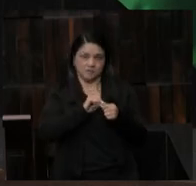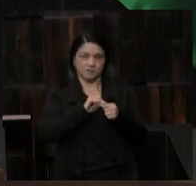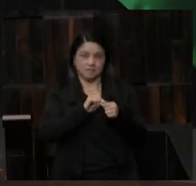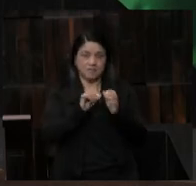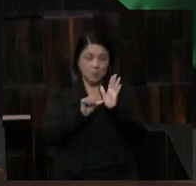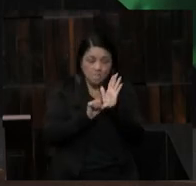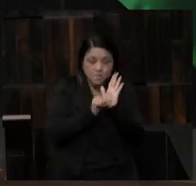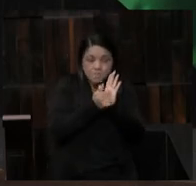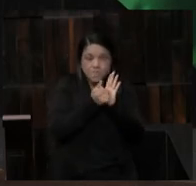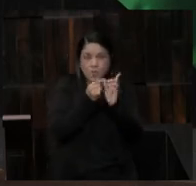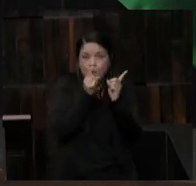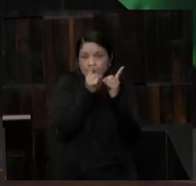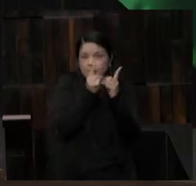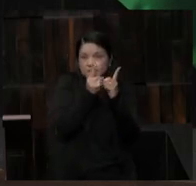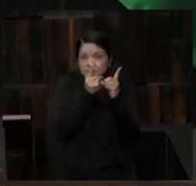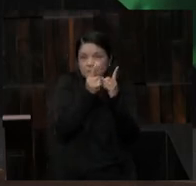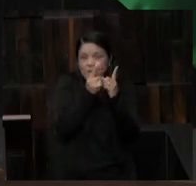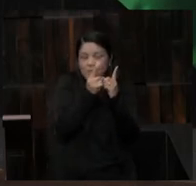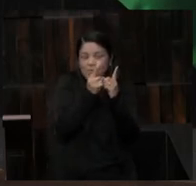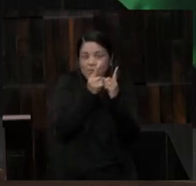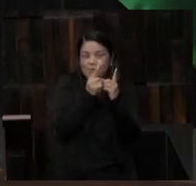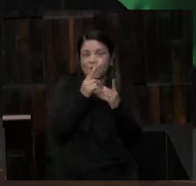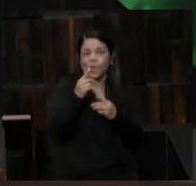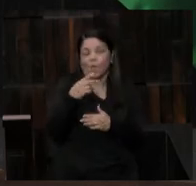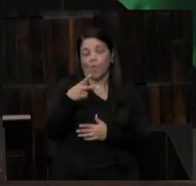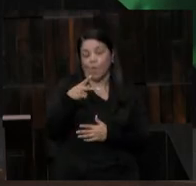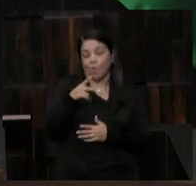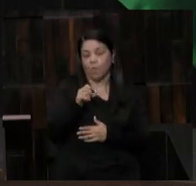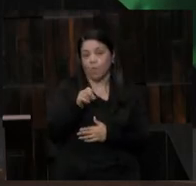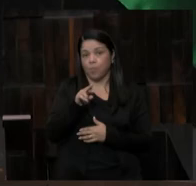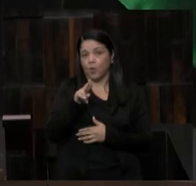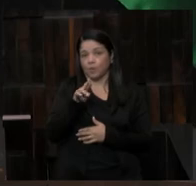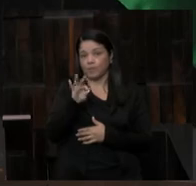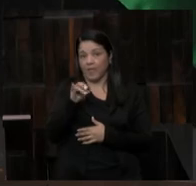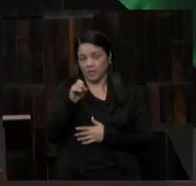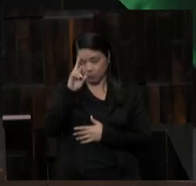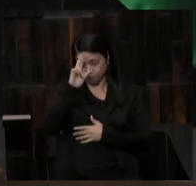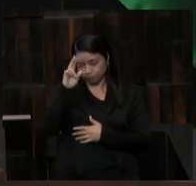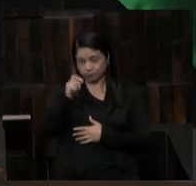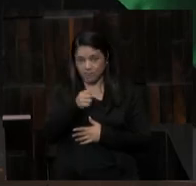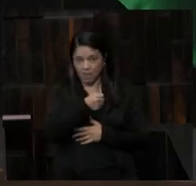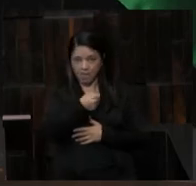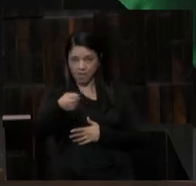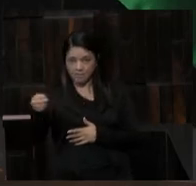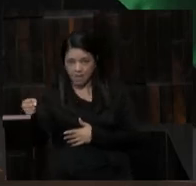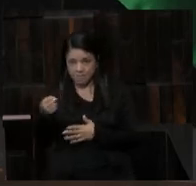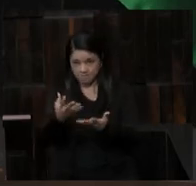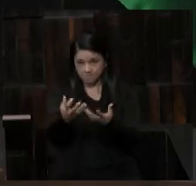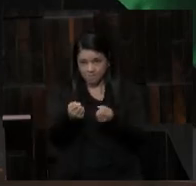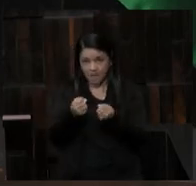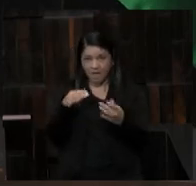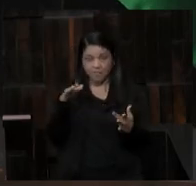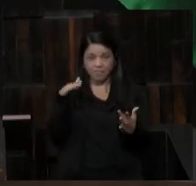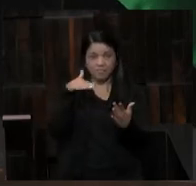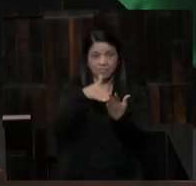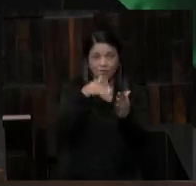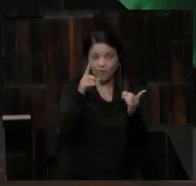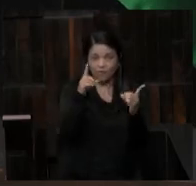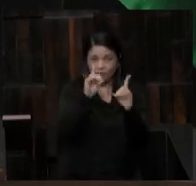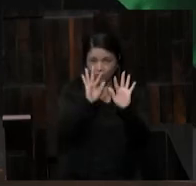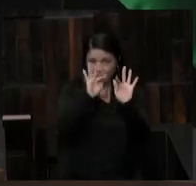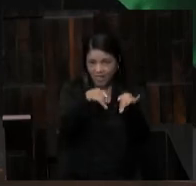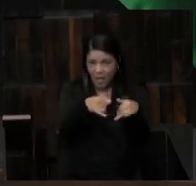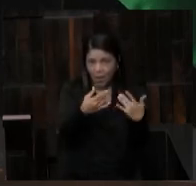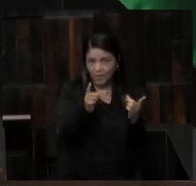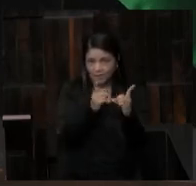primeiro atendimento com o porteiro que recebe ao atendimento final. Então, temos muito passo,